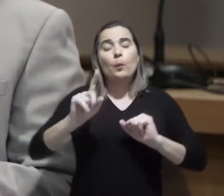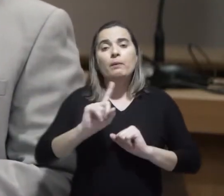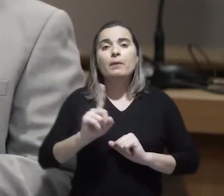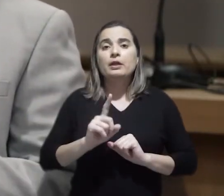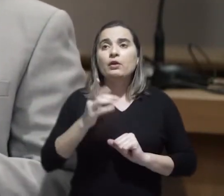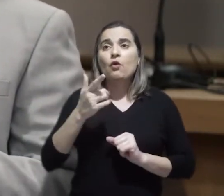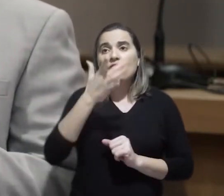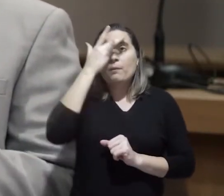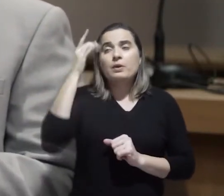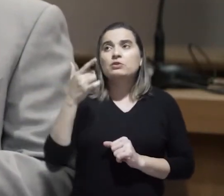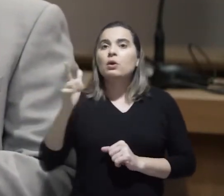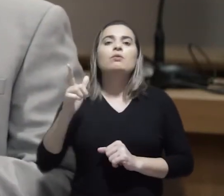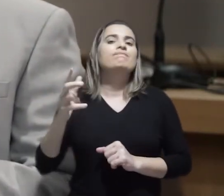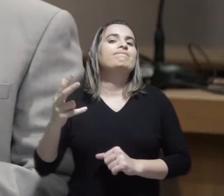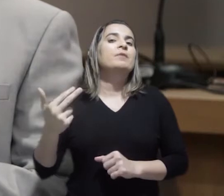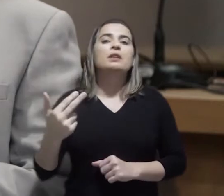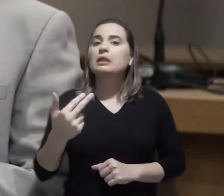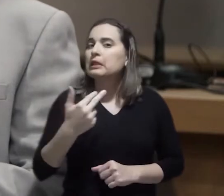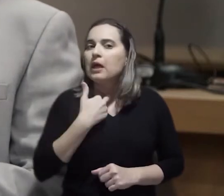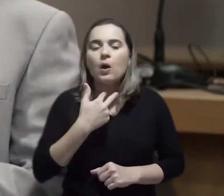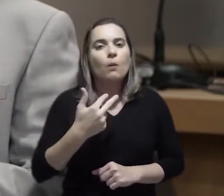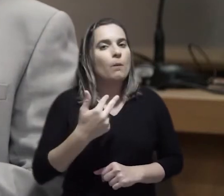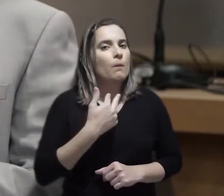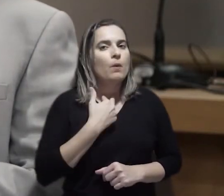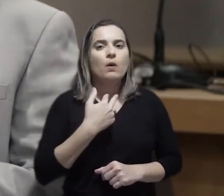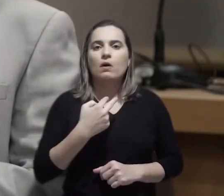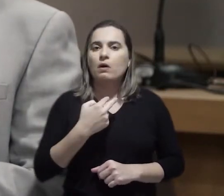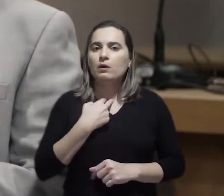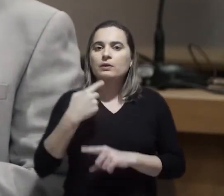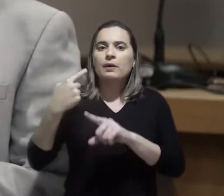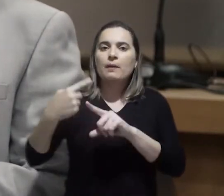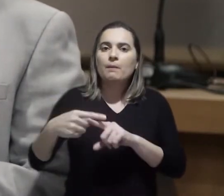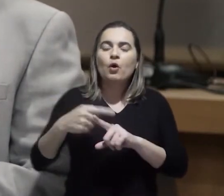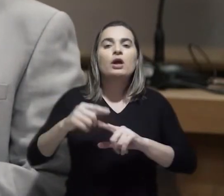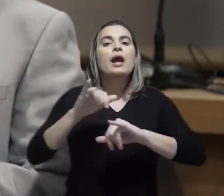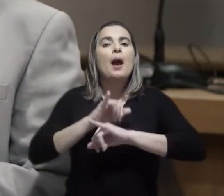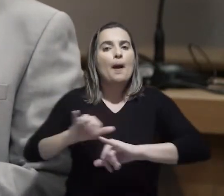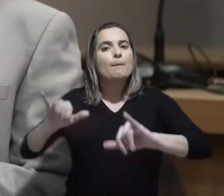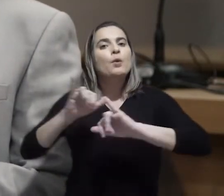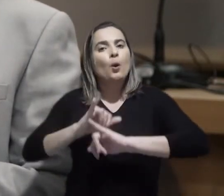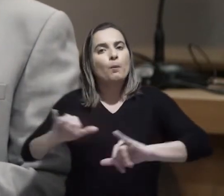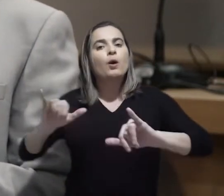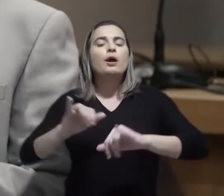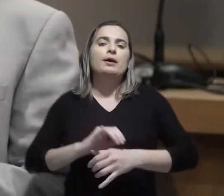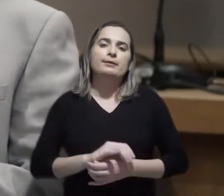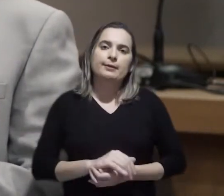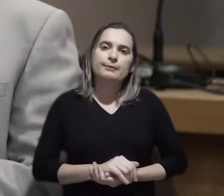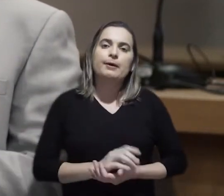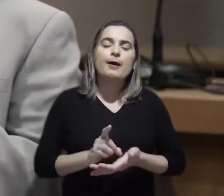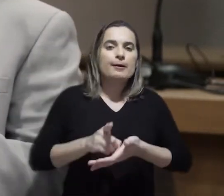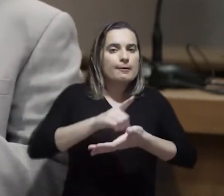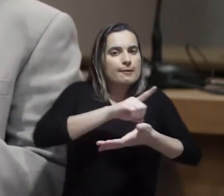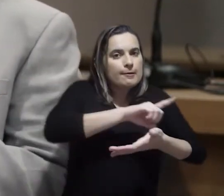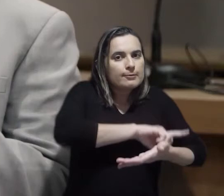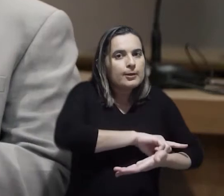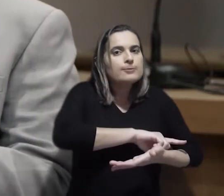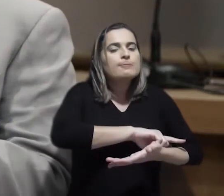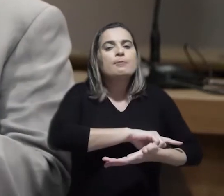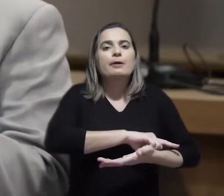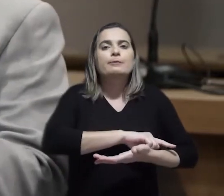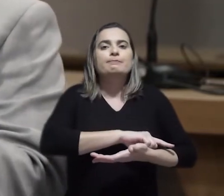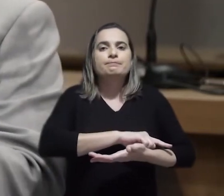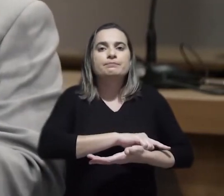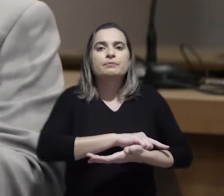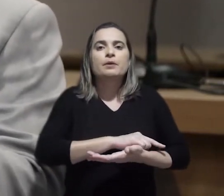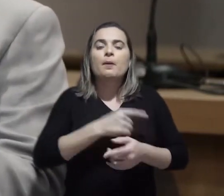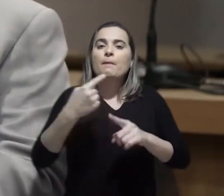conduta, poderá sim ser qualificado como propaganda extemporânea ou antecipada. Por quê? No caso